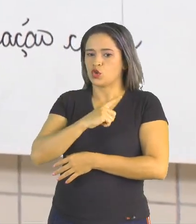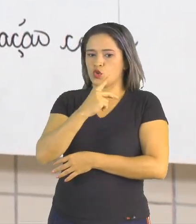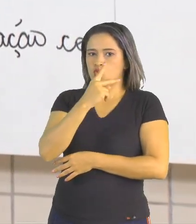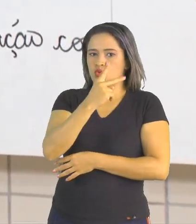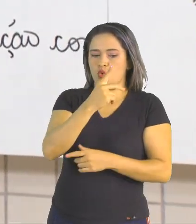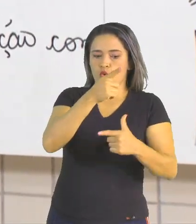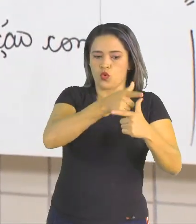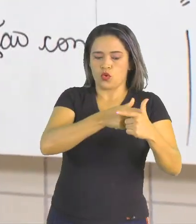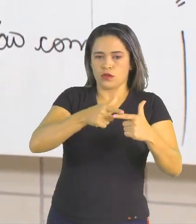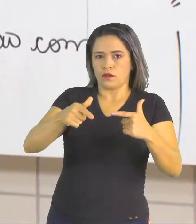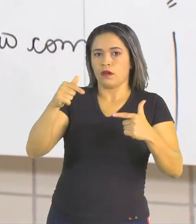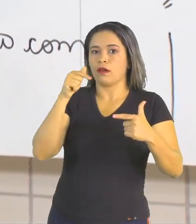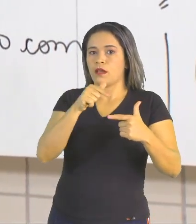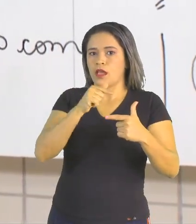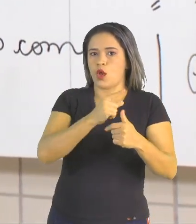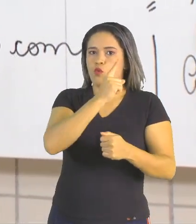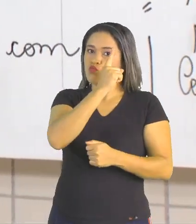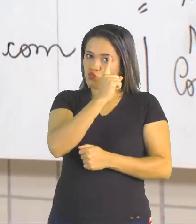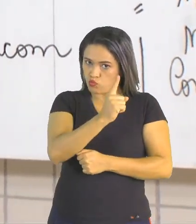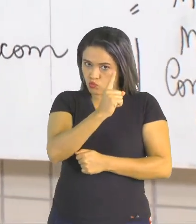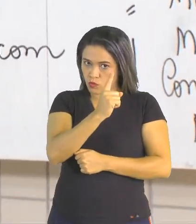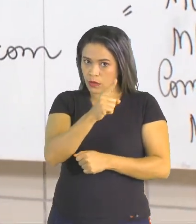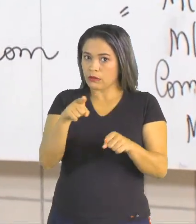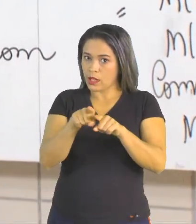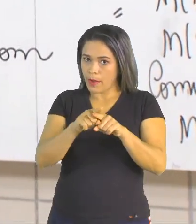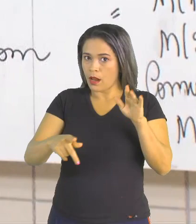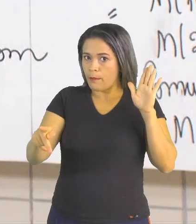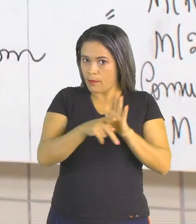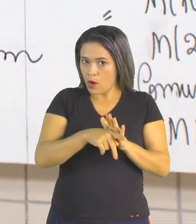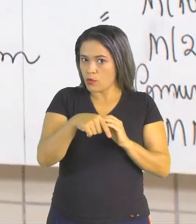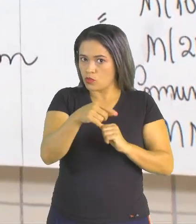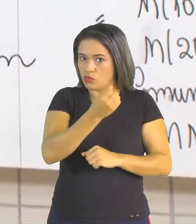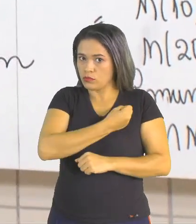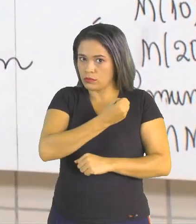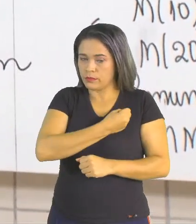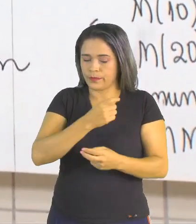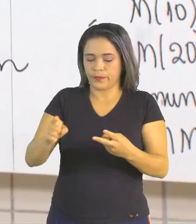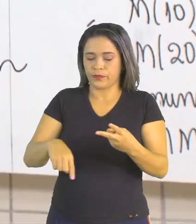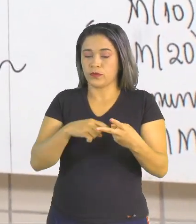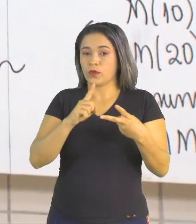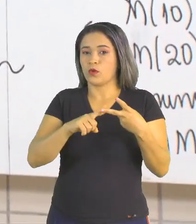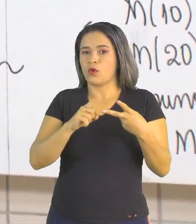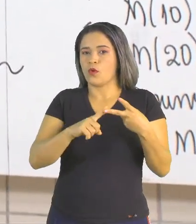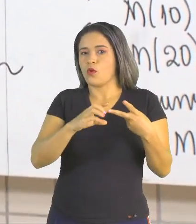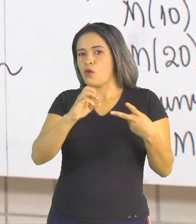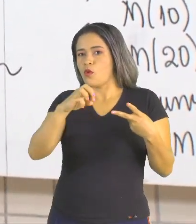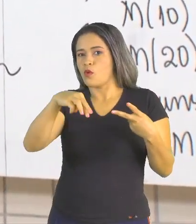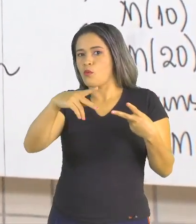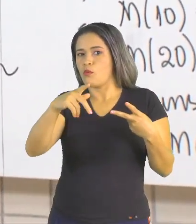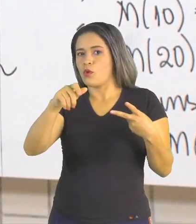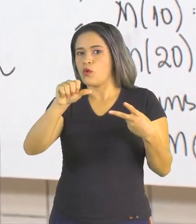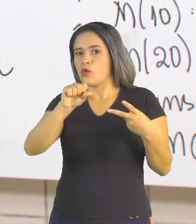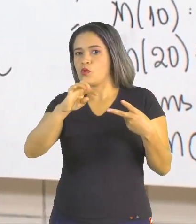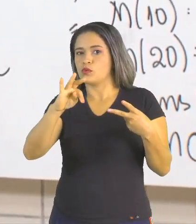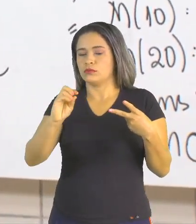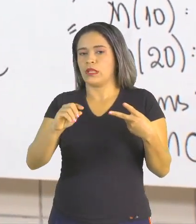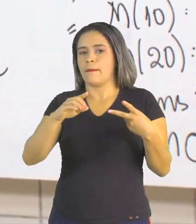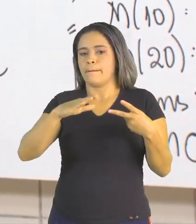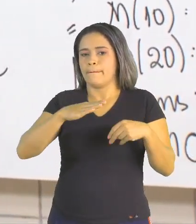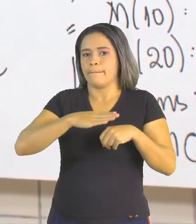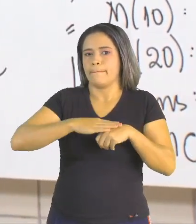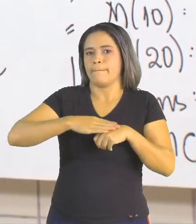divisores. Quem são eles? O 1 e ele mesmo. Número composto é aquele que tem mais de